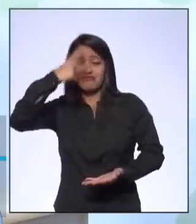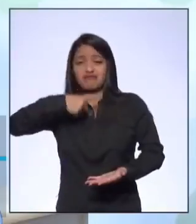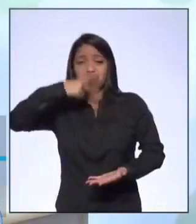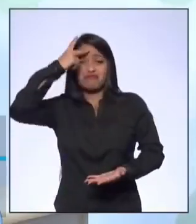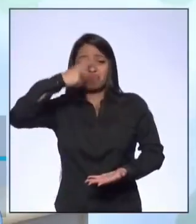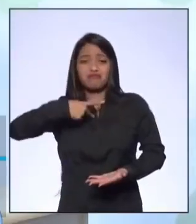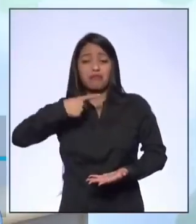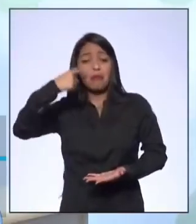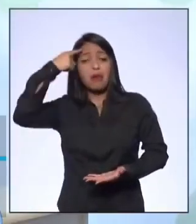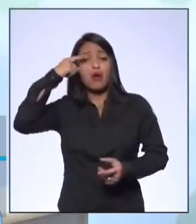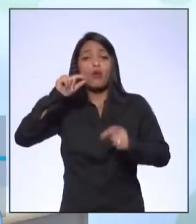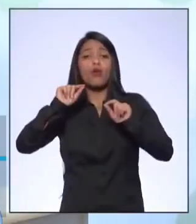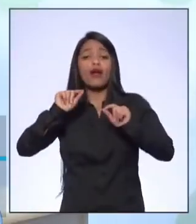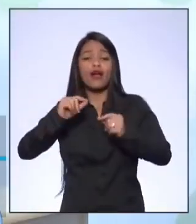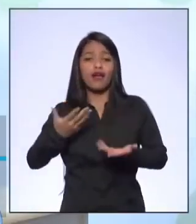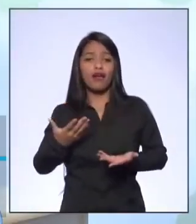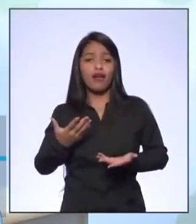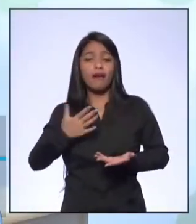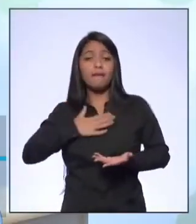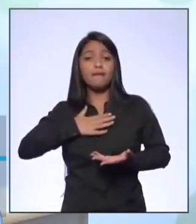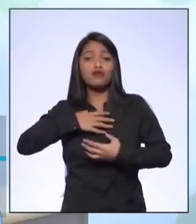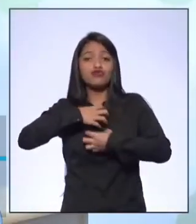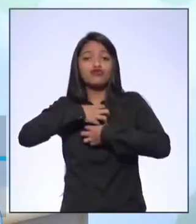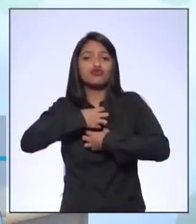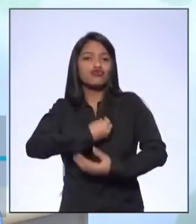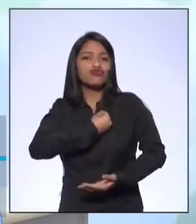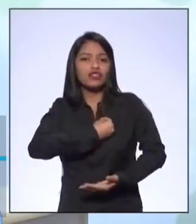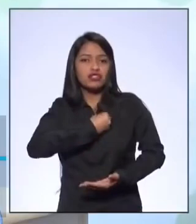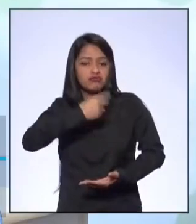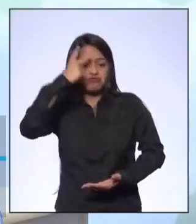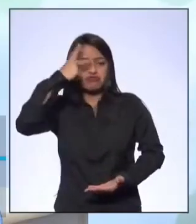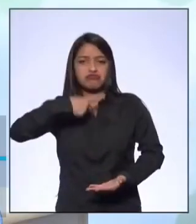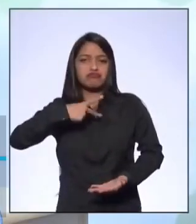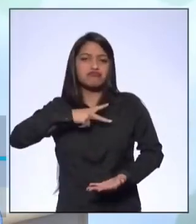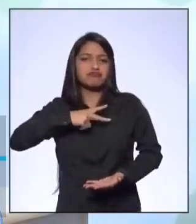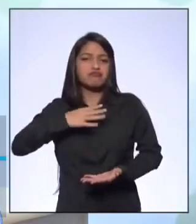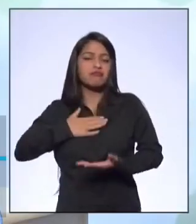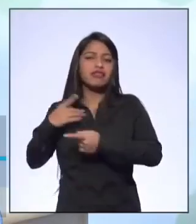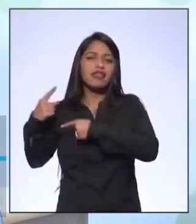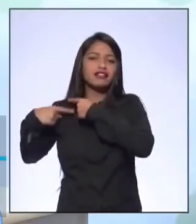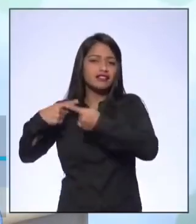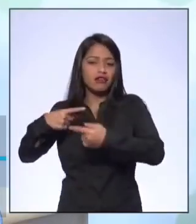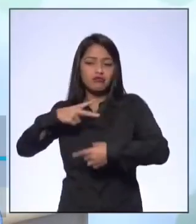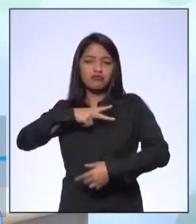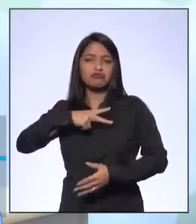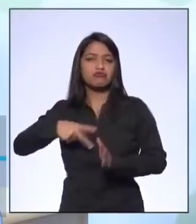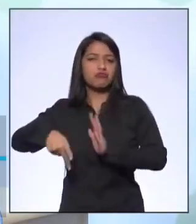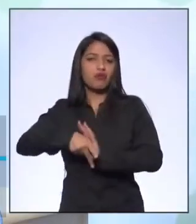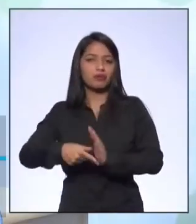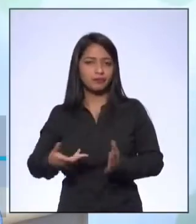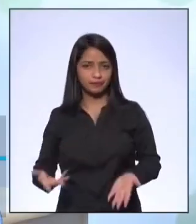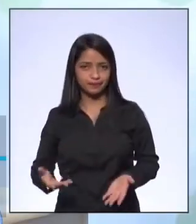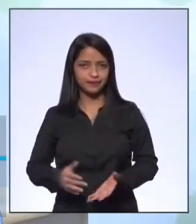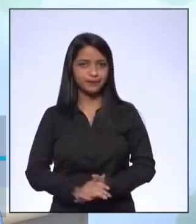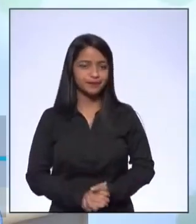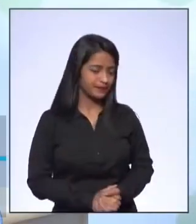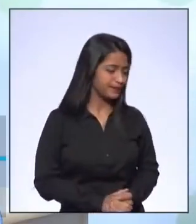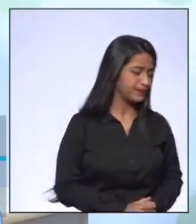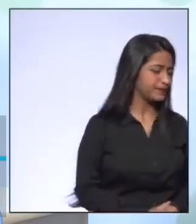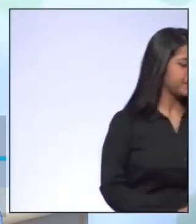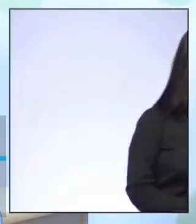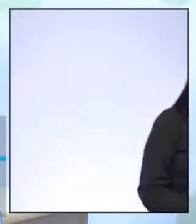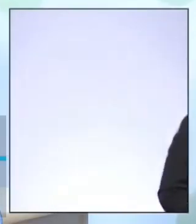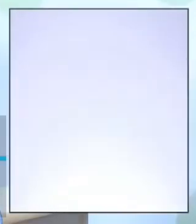seu ethos, na sua forma de vida, nas suas tradições. Então, eles acabam por